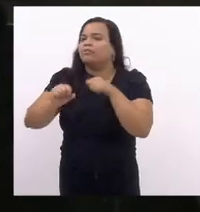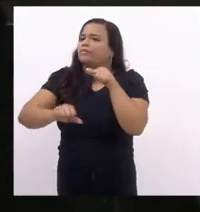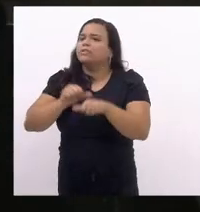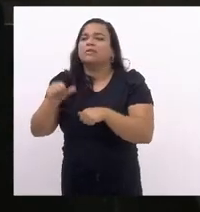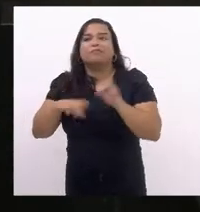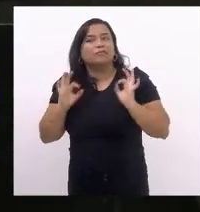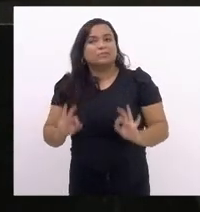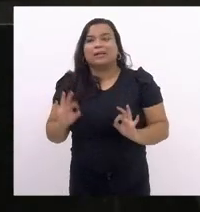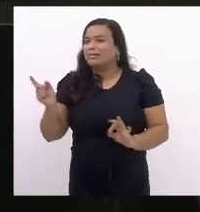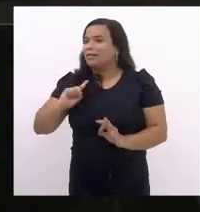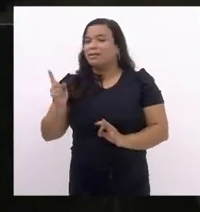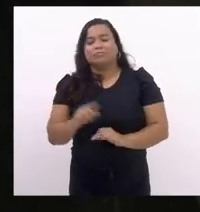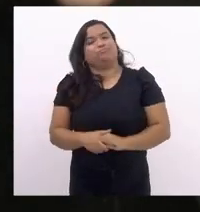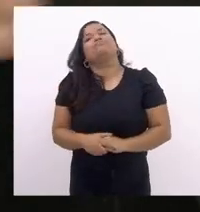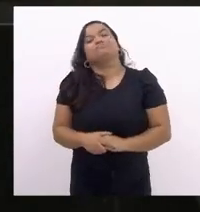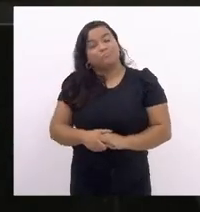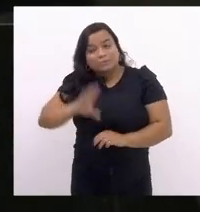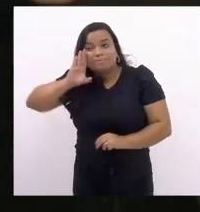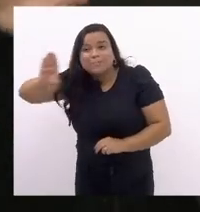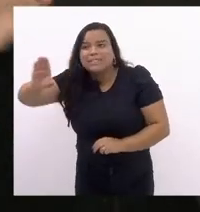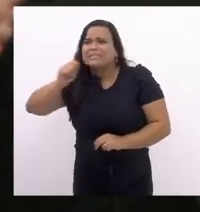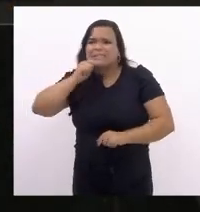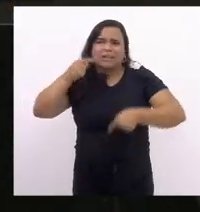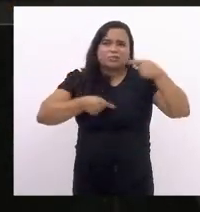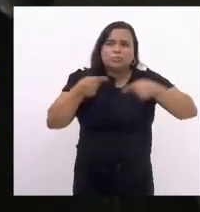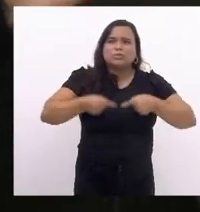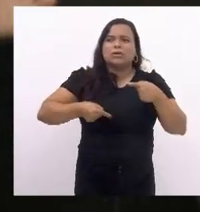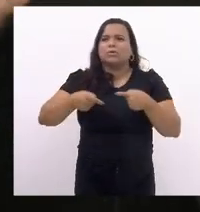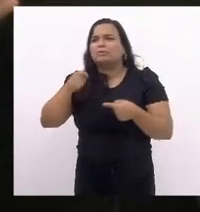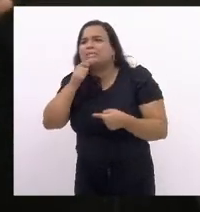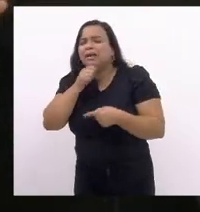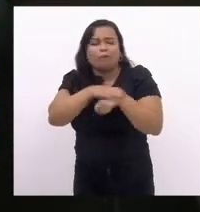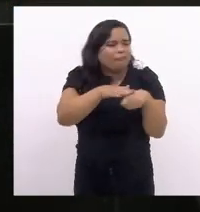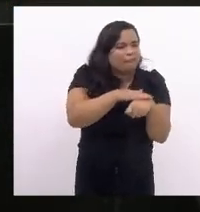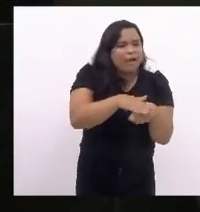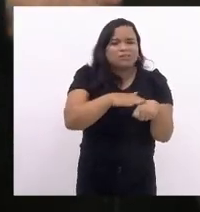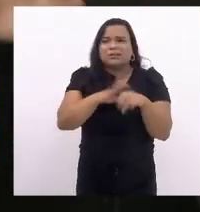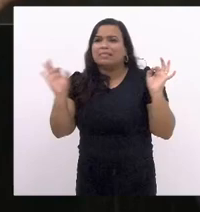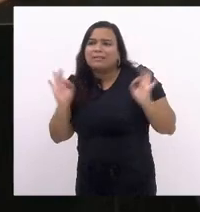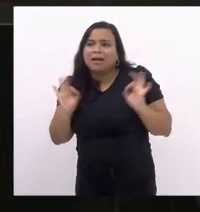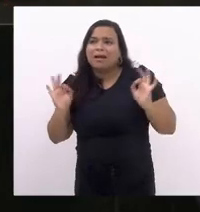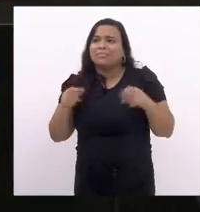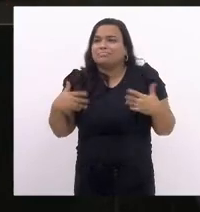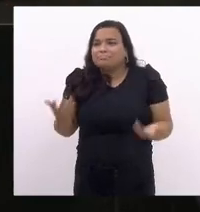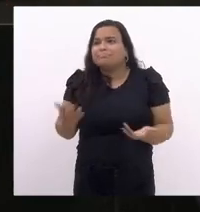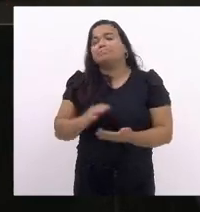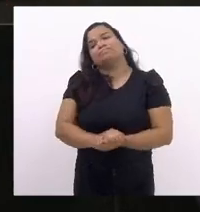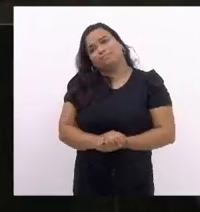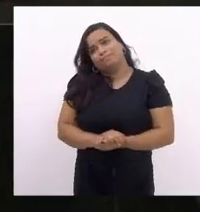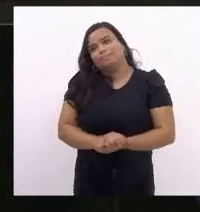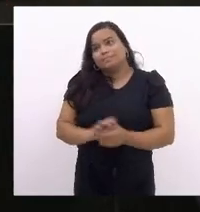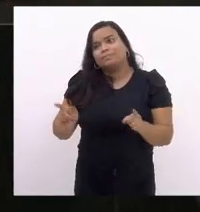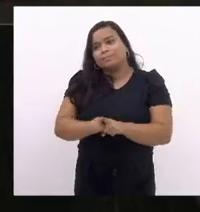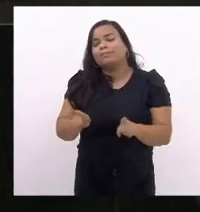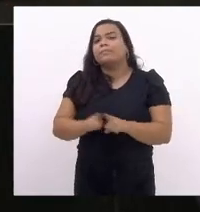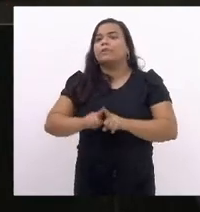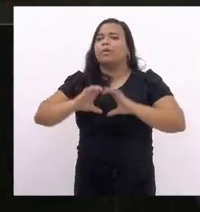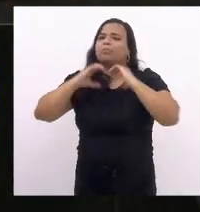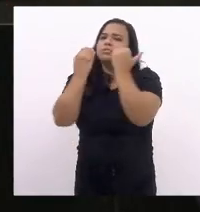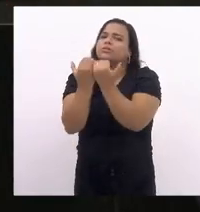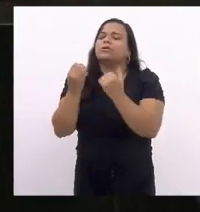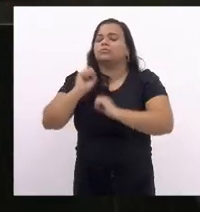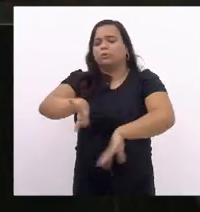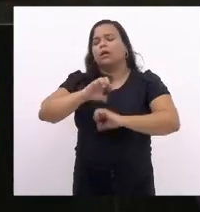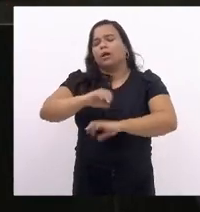menos sem discussão, sem diálogo, sem qualquer concertação com a comunidade educacional da rede